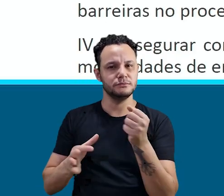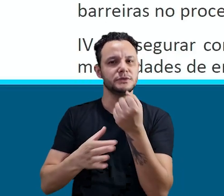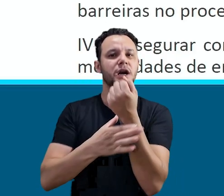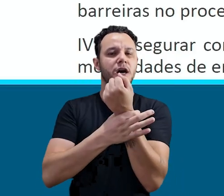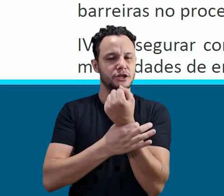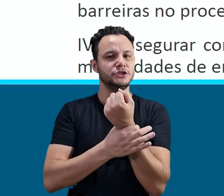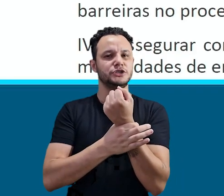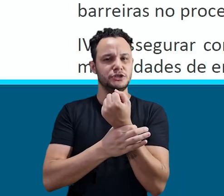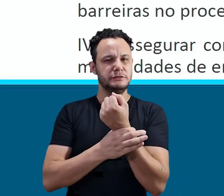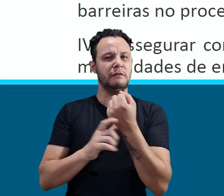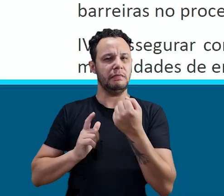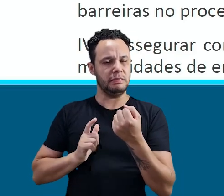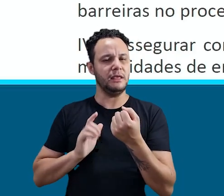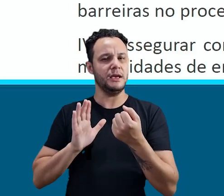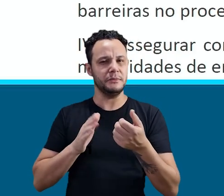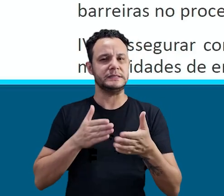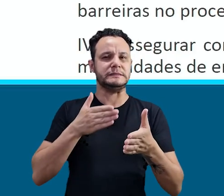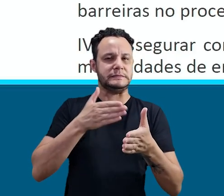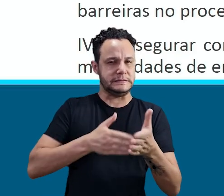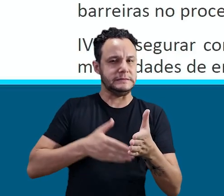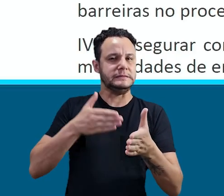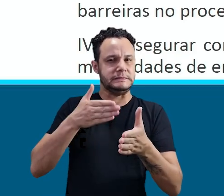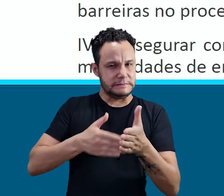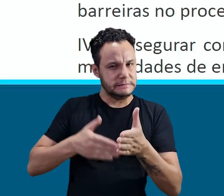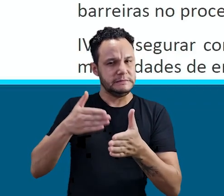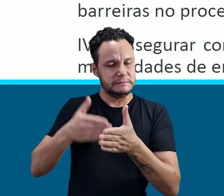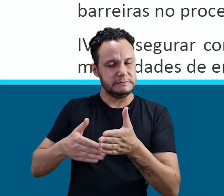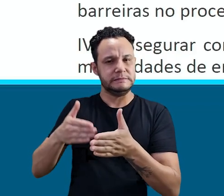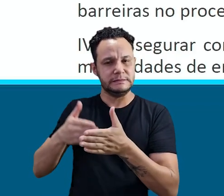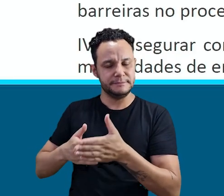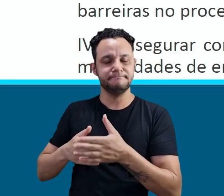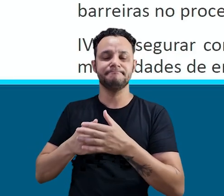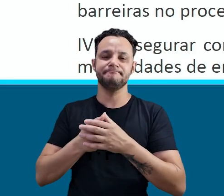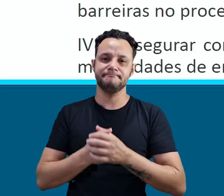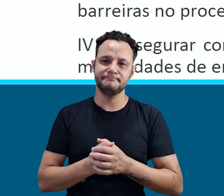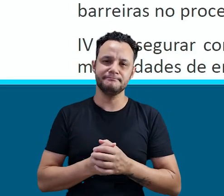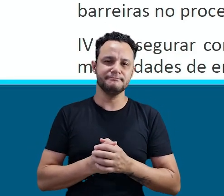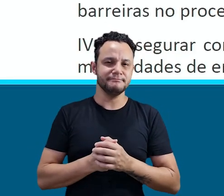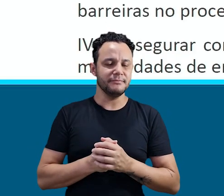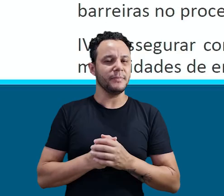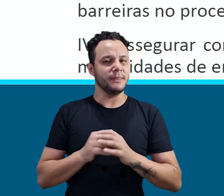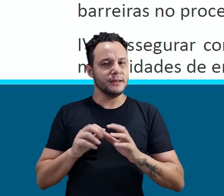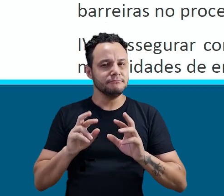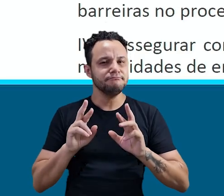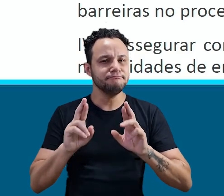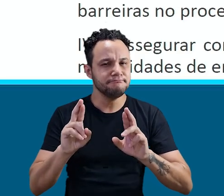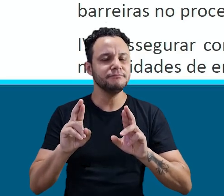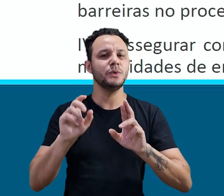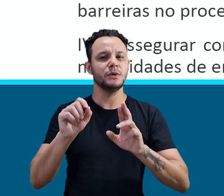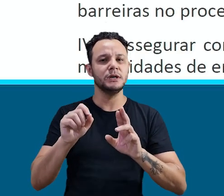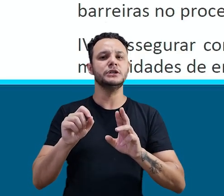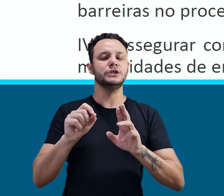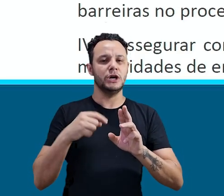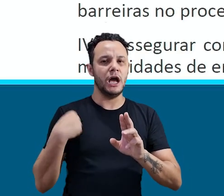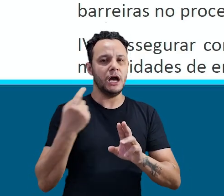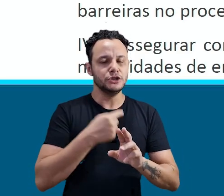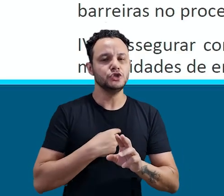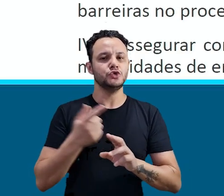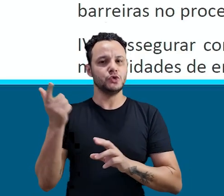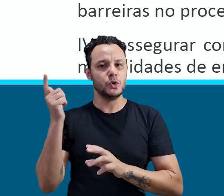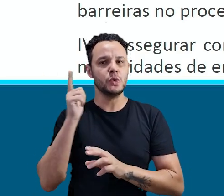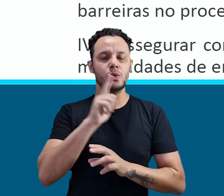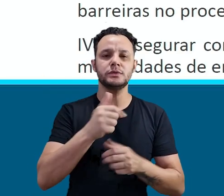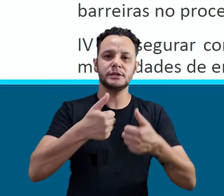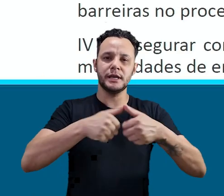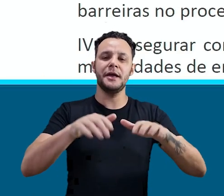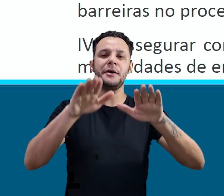de certa forma, com algumas restrições, algumas dificuldades. A gente talvez consiga garantir permanência, mas a gente ainda